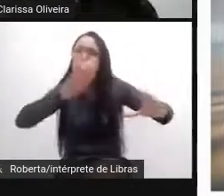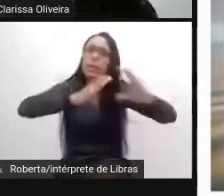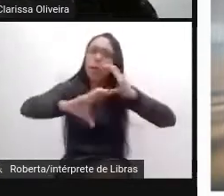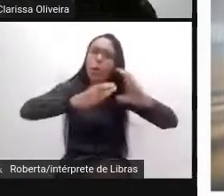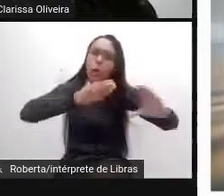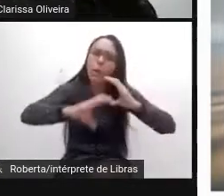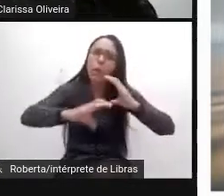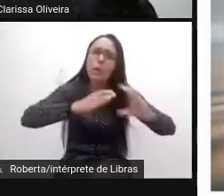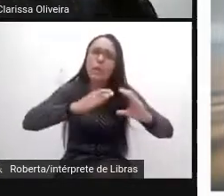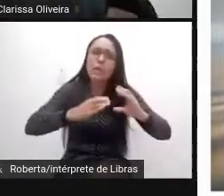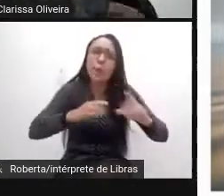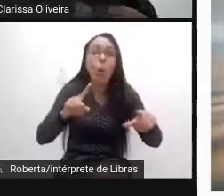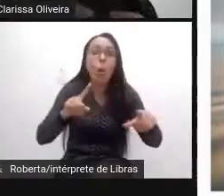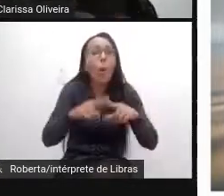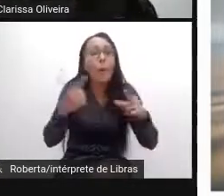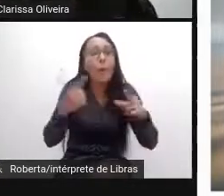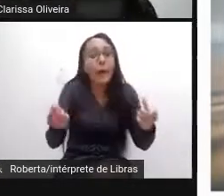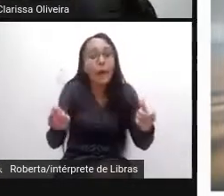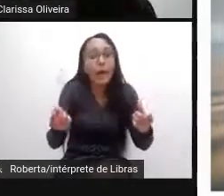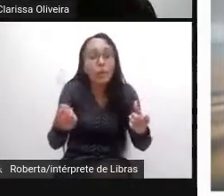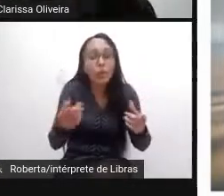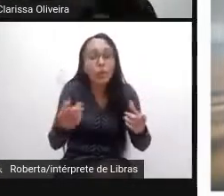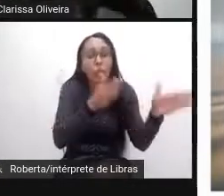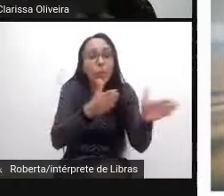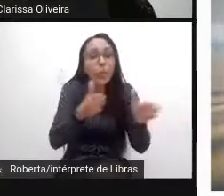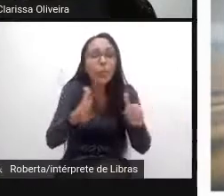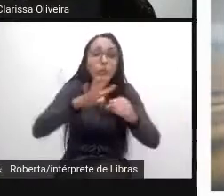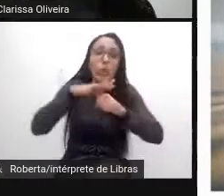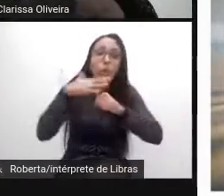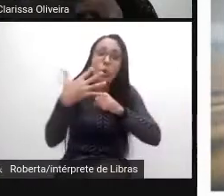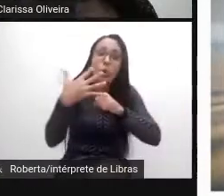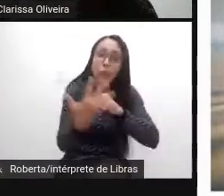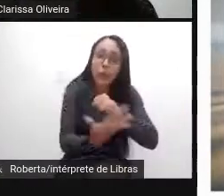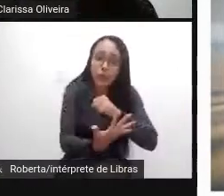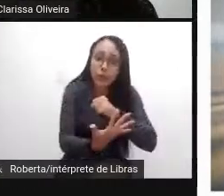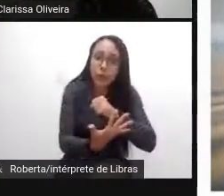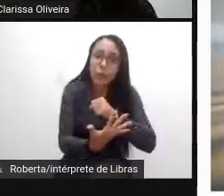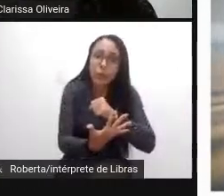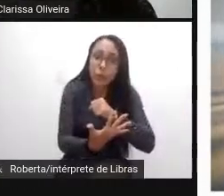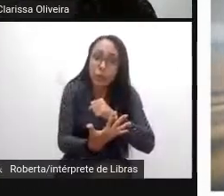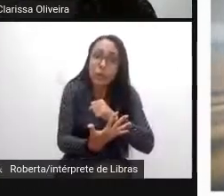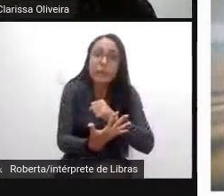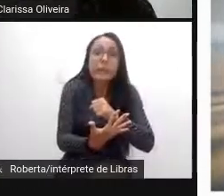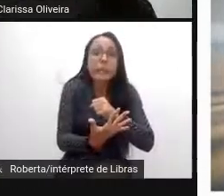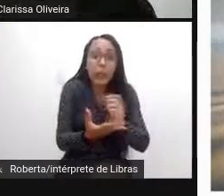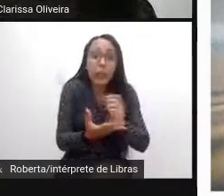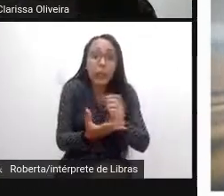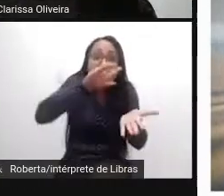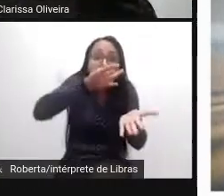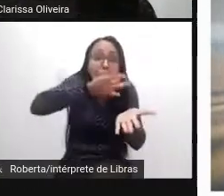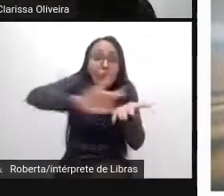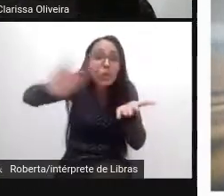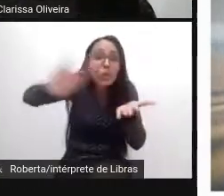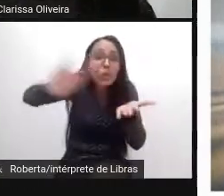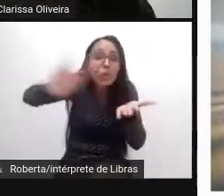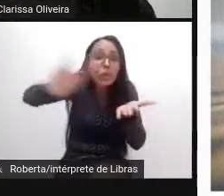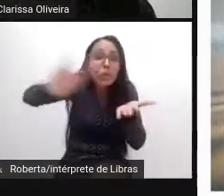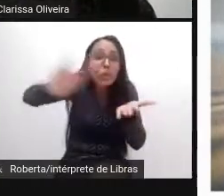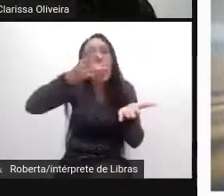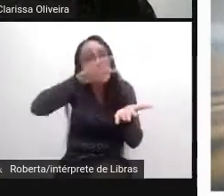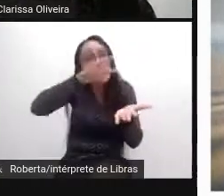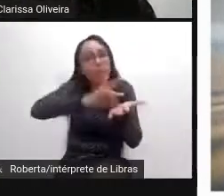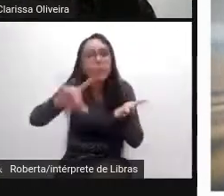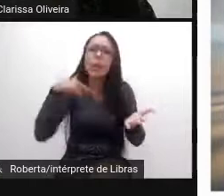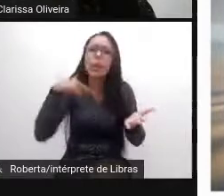caso do coronavírus, ele pode ser um grande inimigo da gente, que a gente está o tempo todo